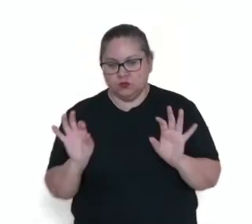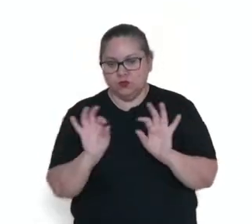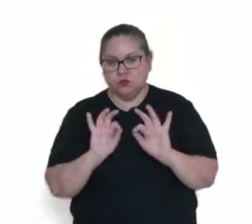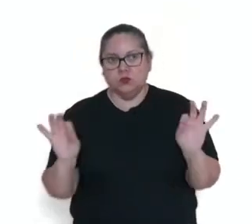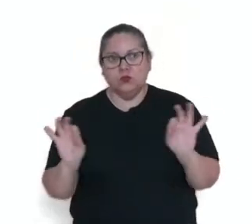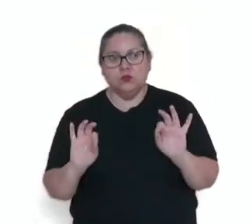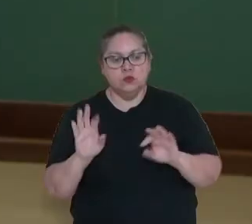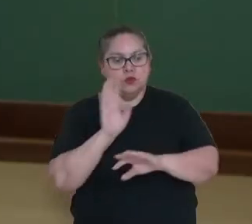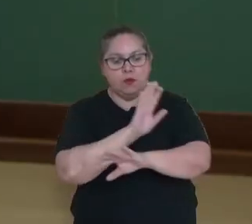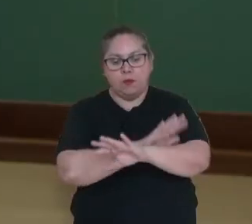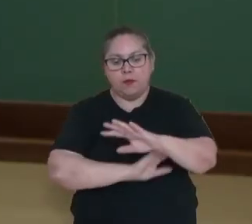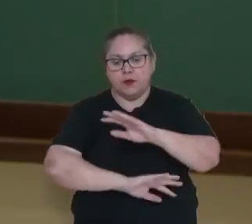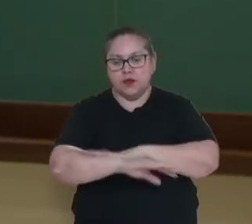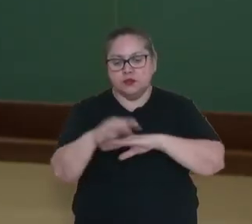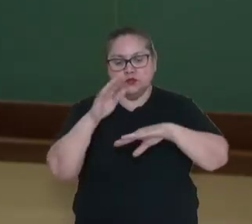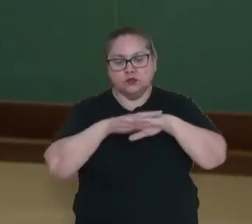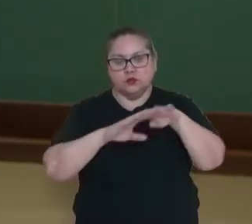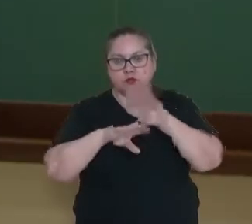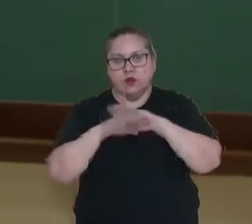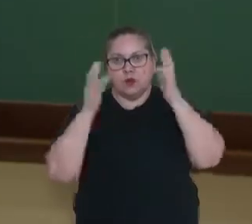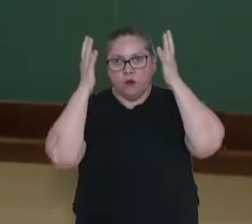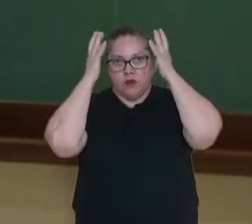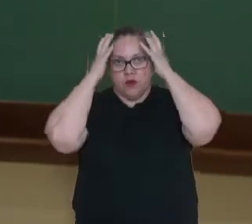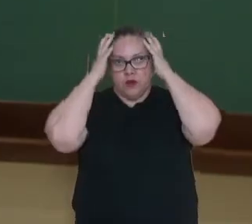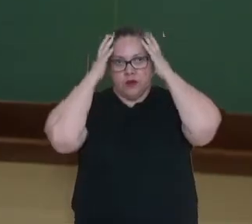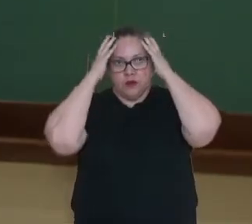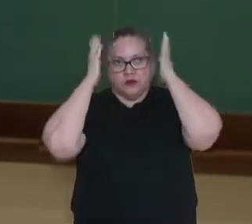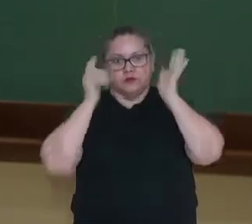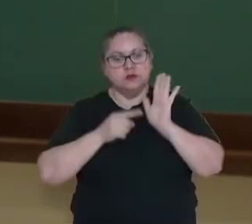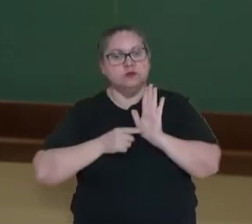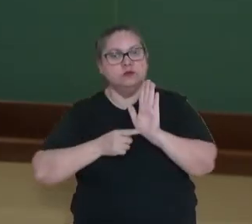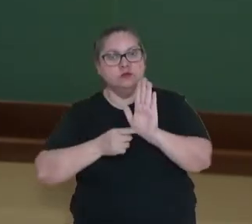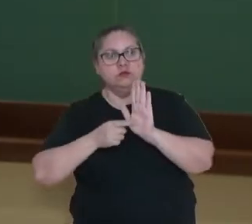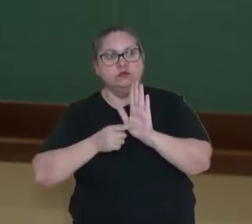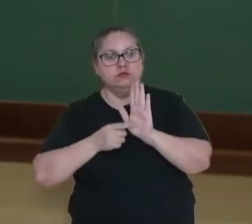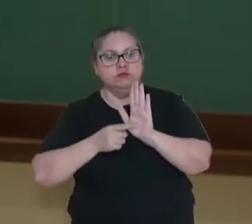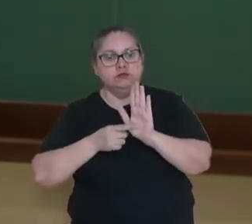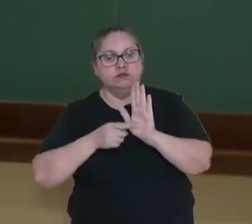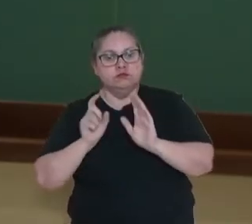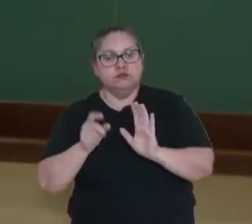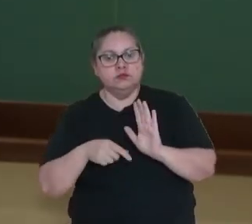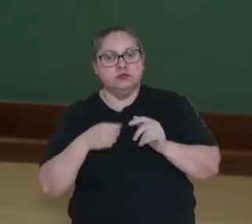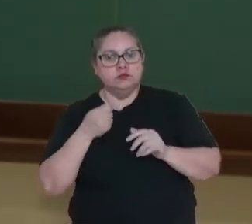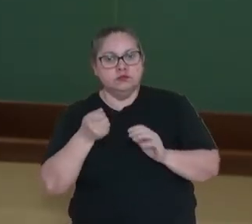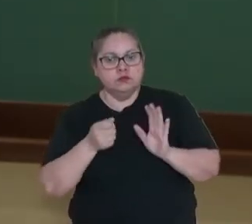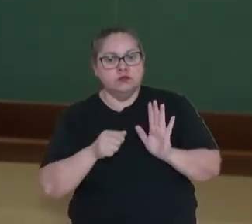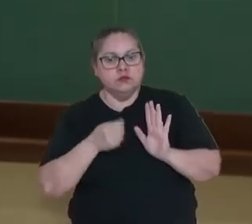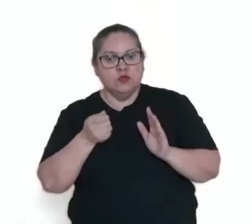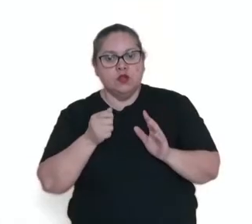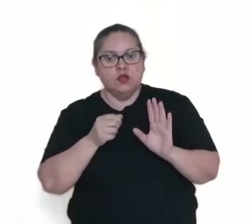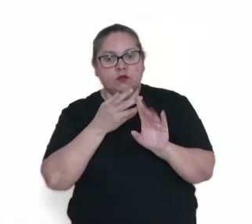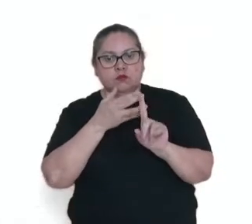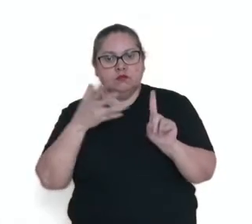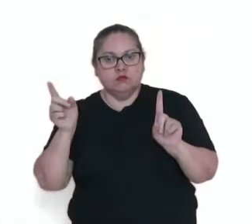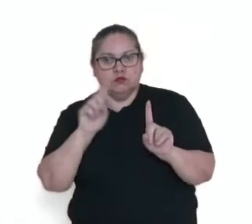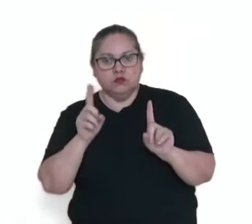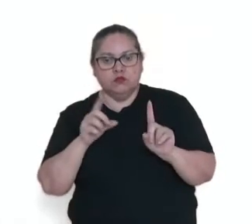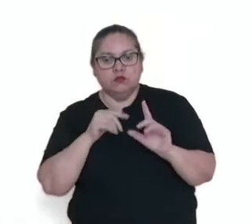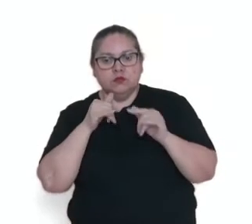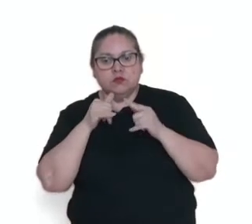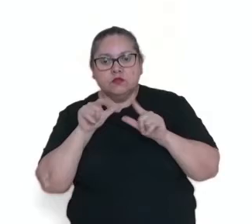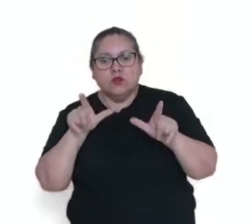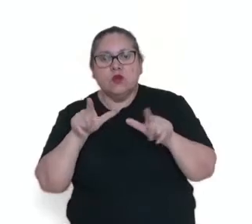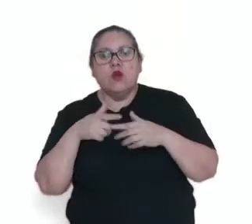comum, braços, mãos e cabeça. Para representar um sinal de comunicação não verbal, ou seja, é uma forma